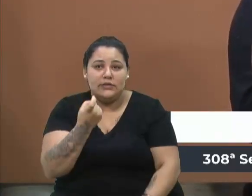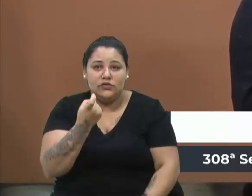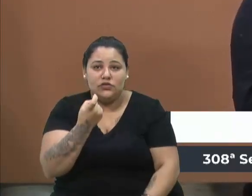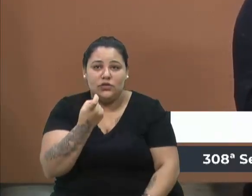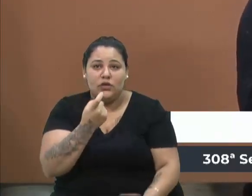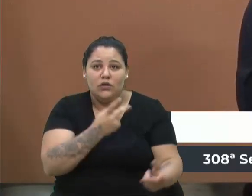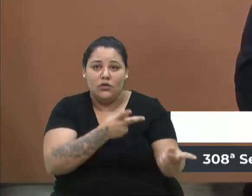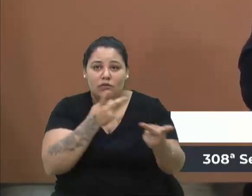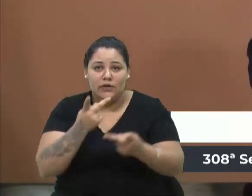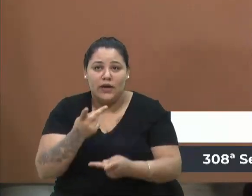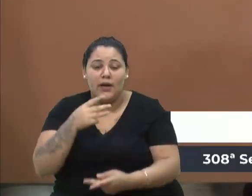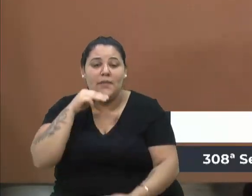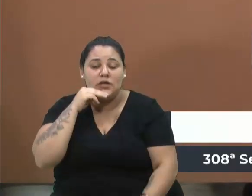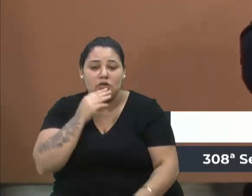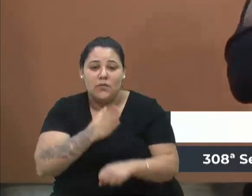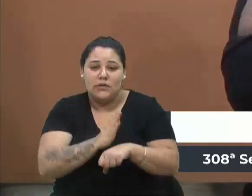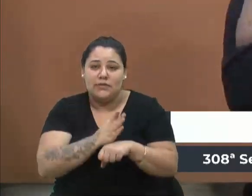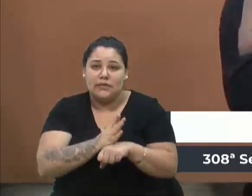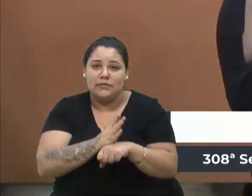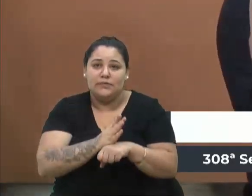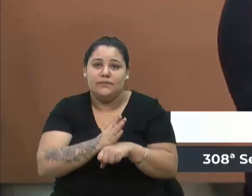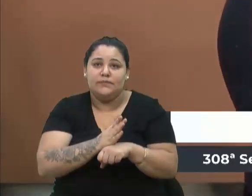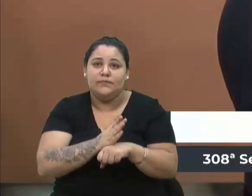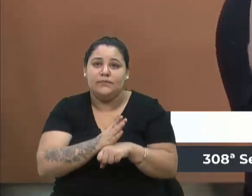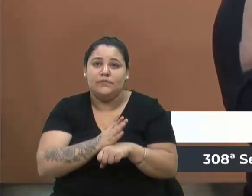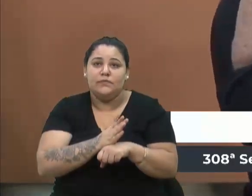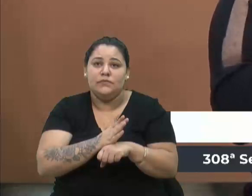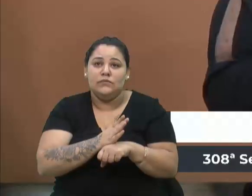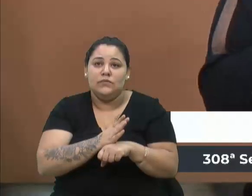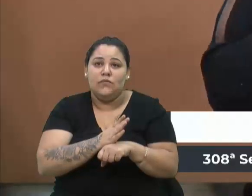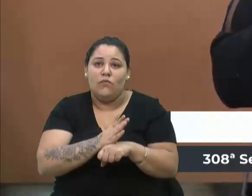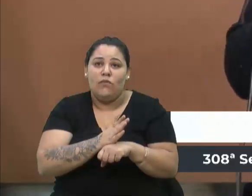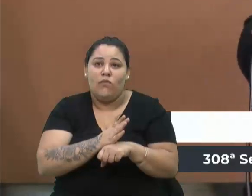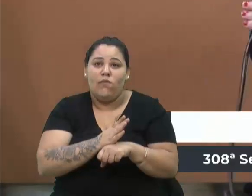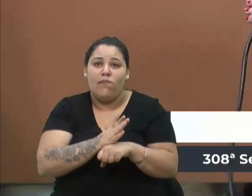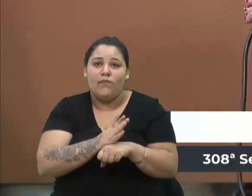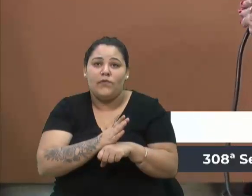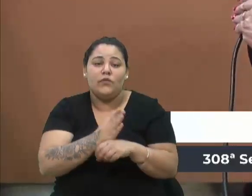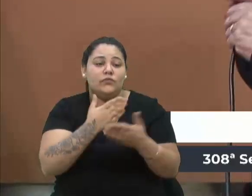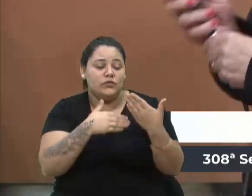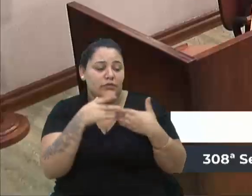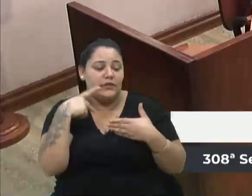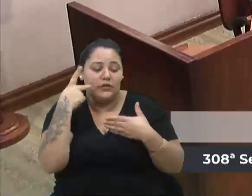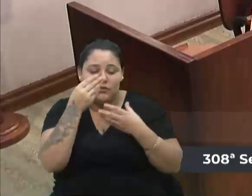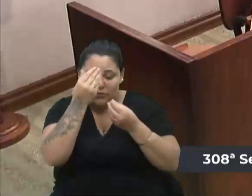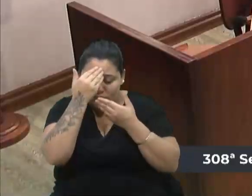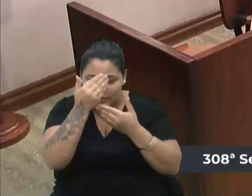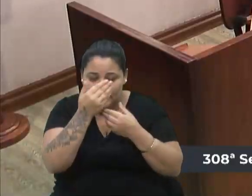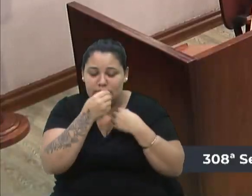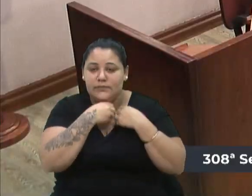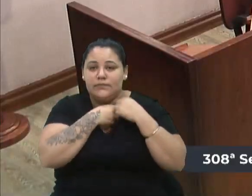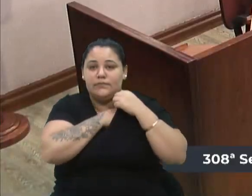participar né então era isso senhor presidente e novos colegas Obrigado